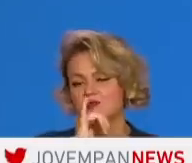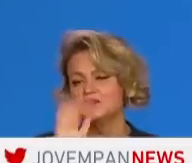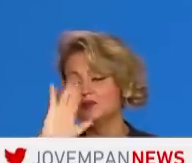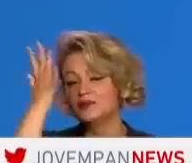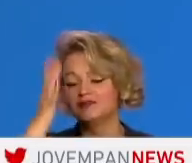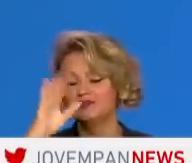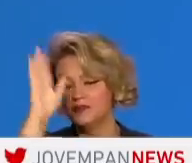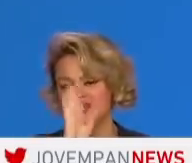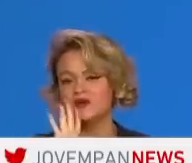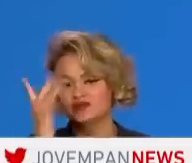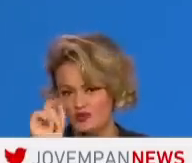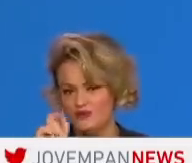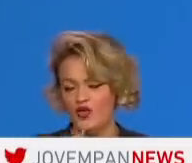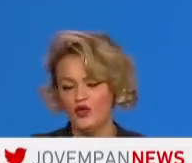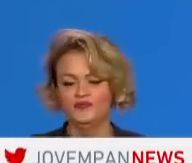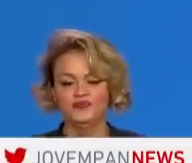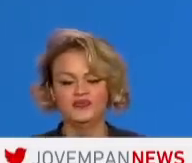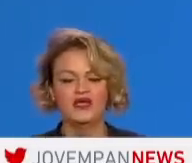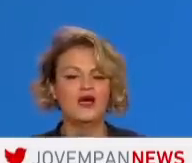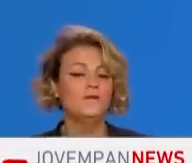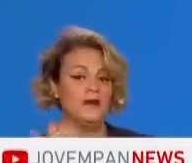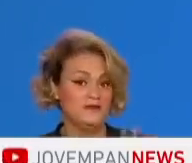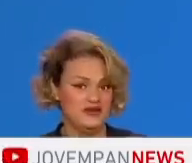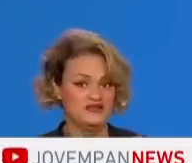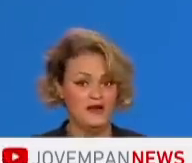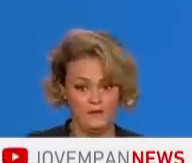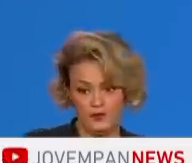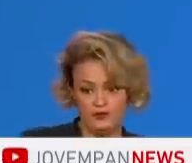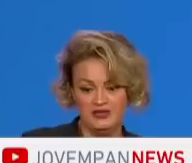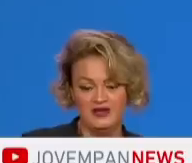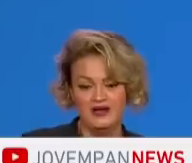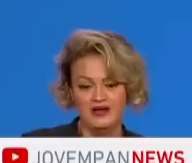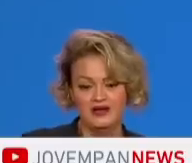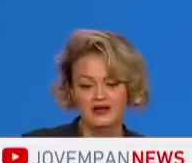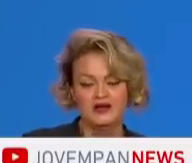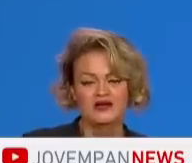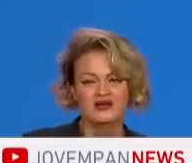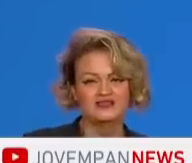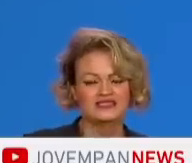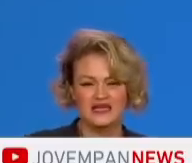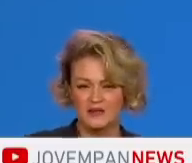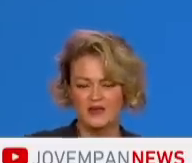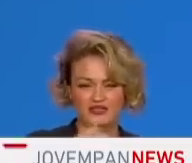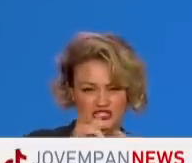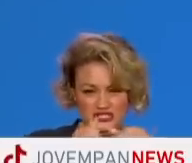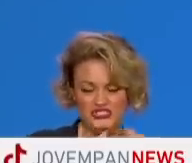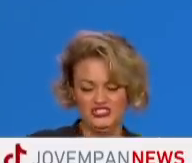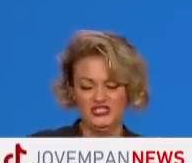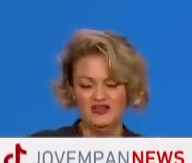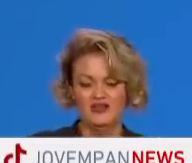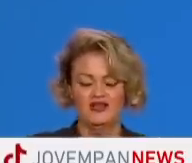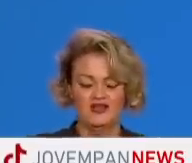Brasil. Nós privatizamos a nossa maior empresa de energia elétrica, que era